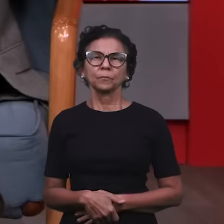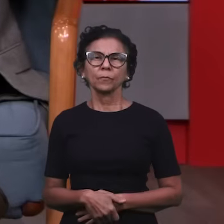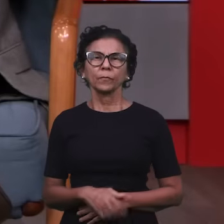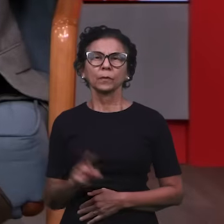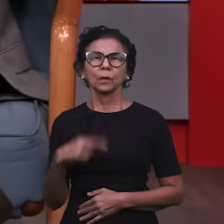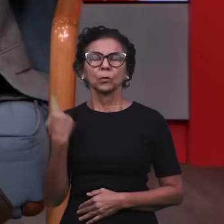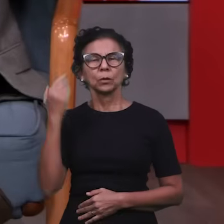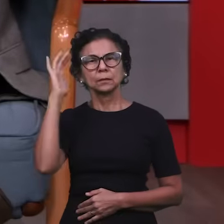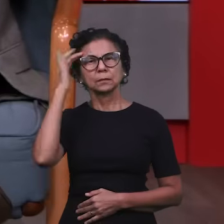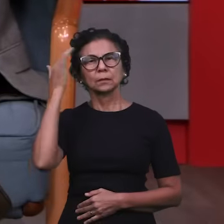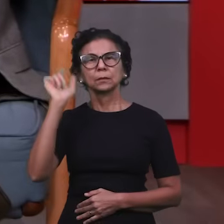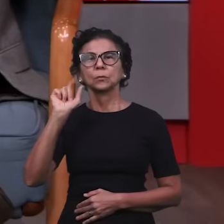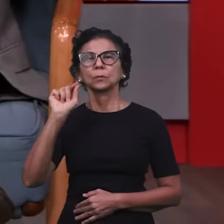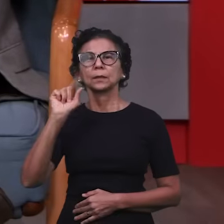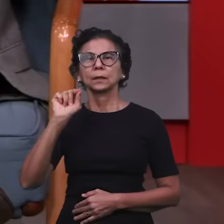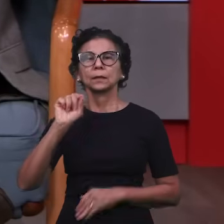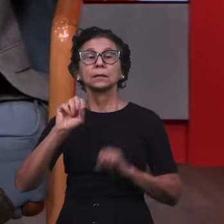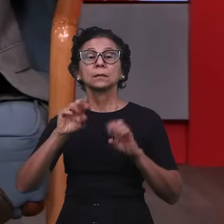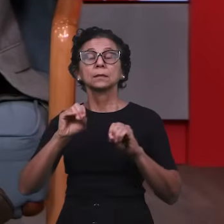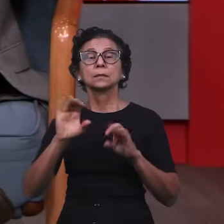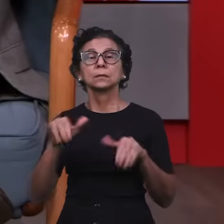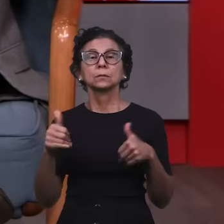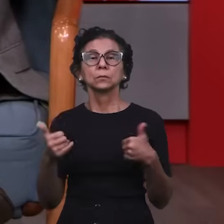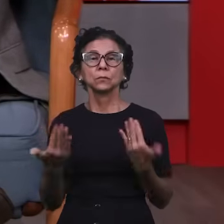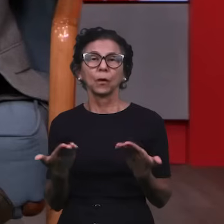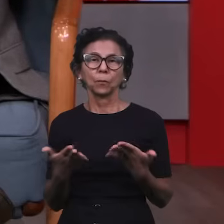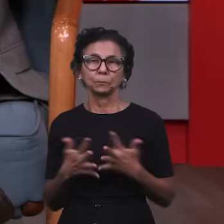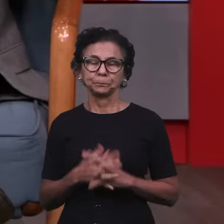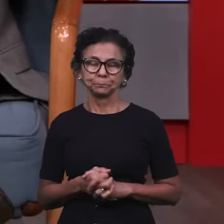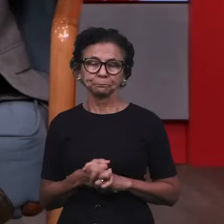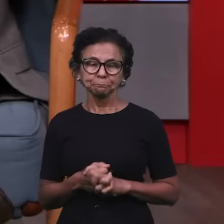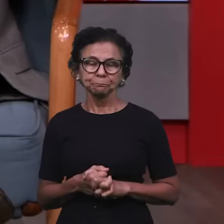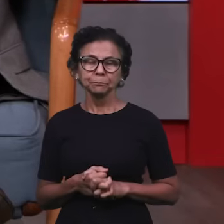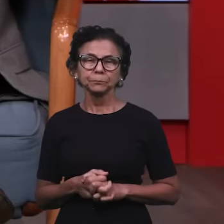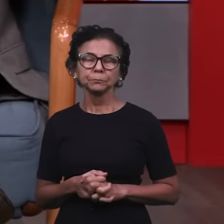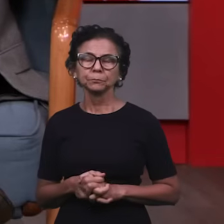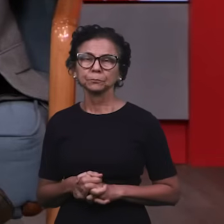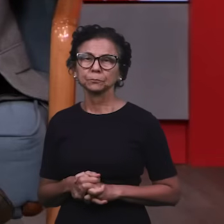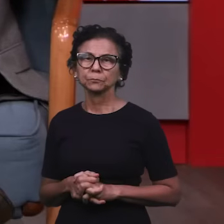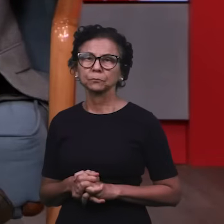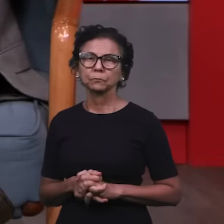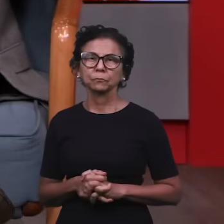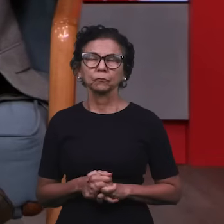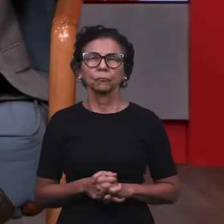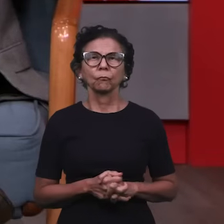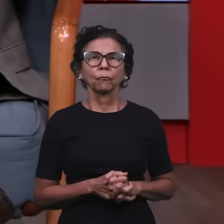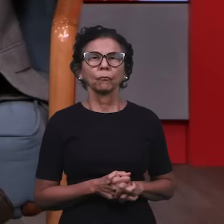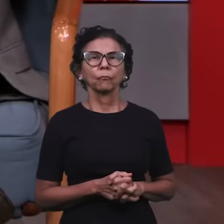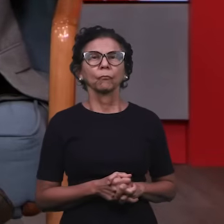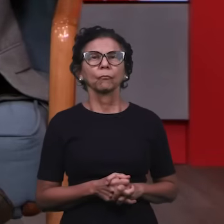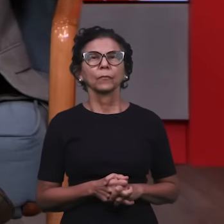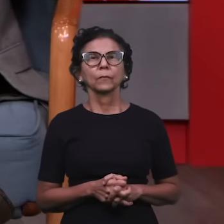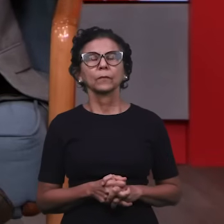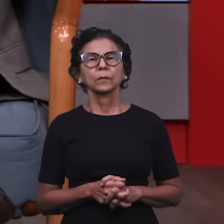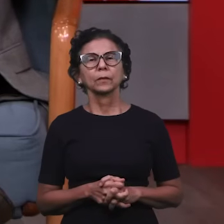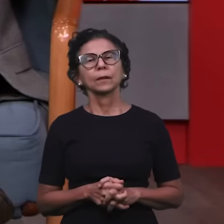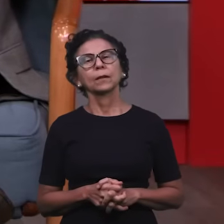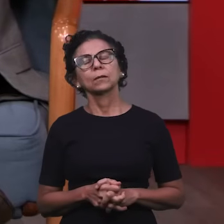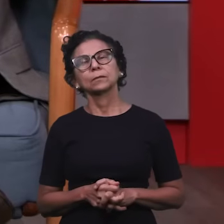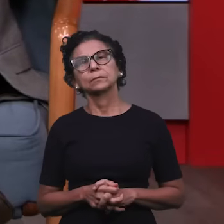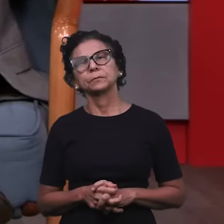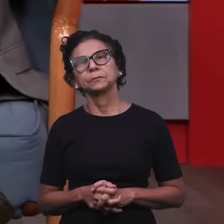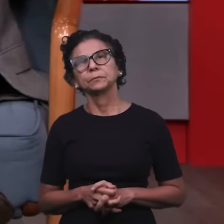alcançamos disso aí? O que isso traz para nós como ensino?